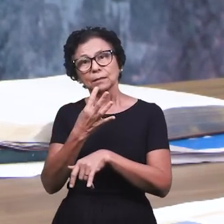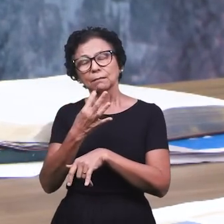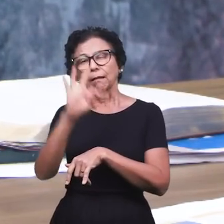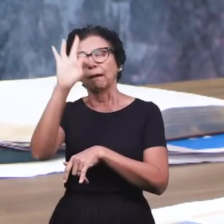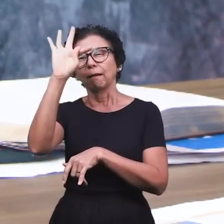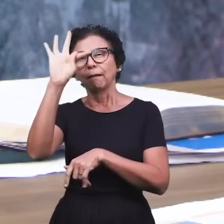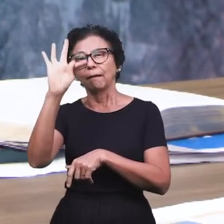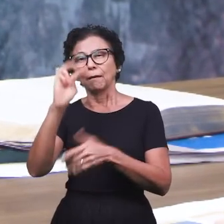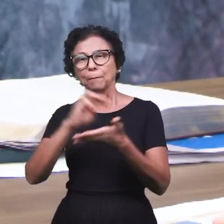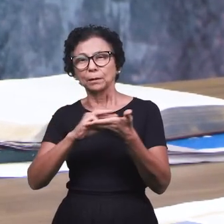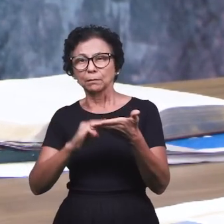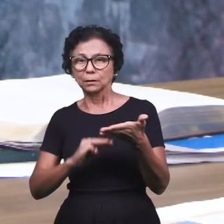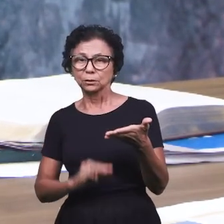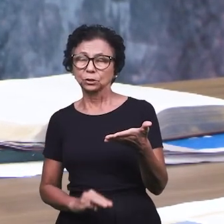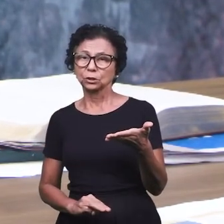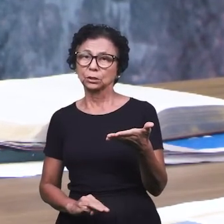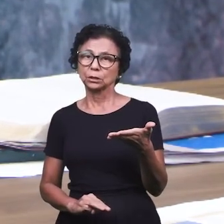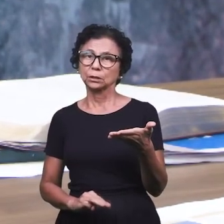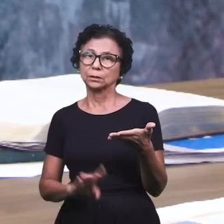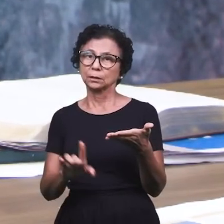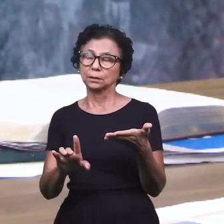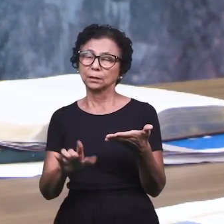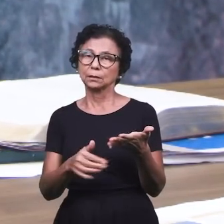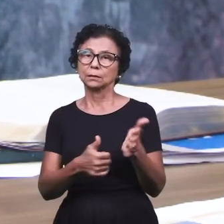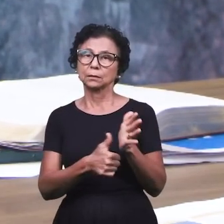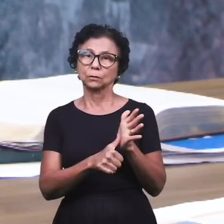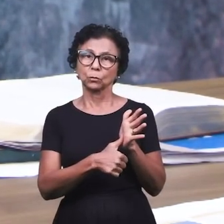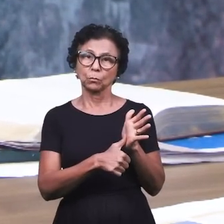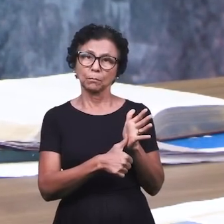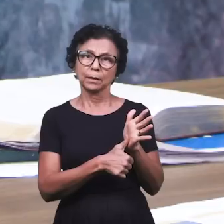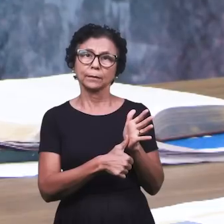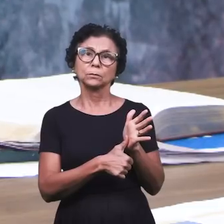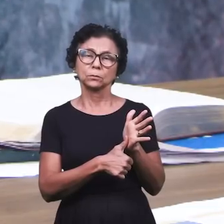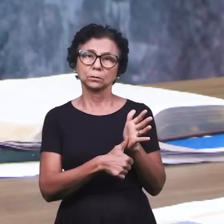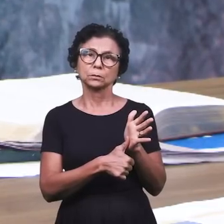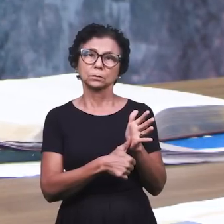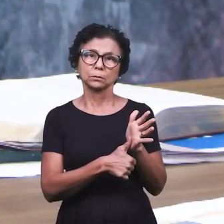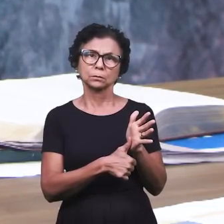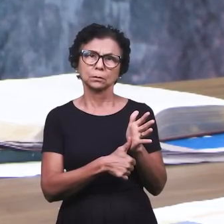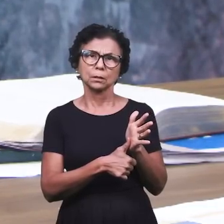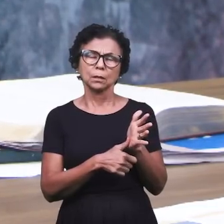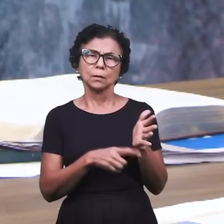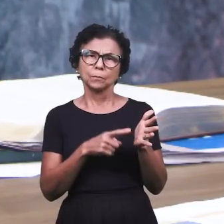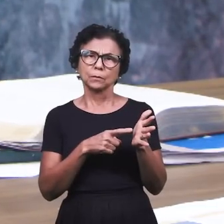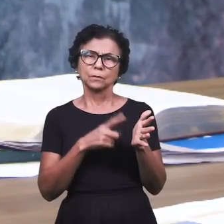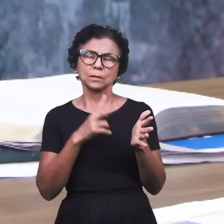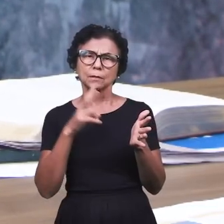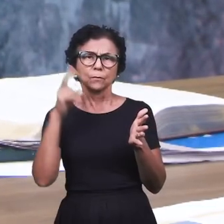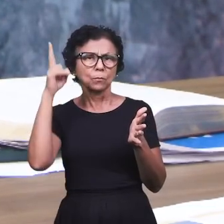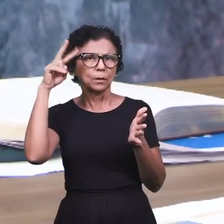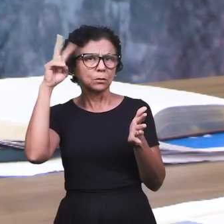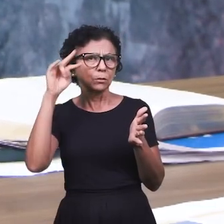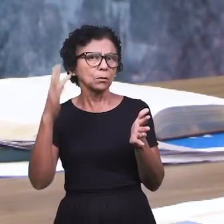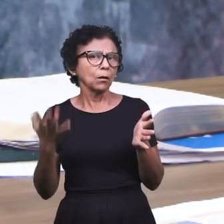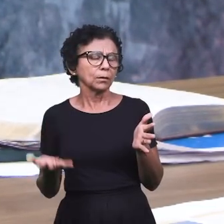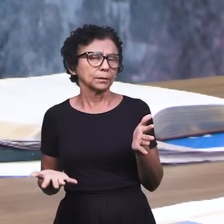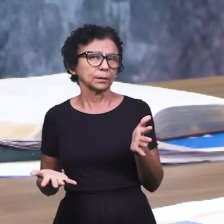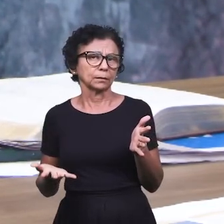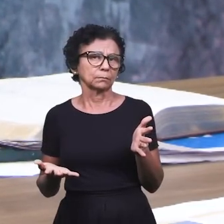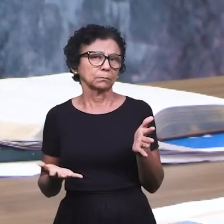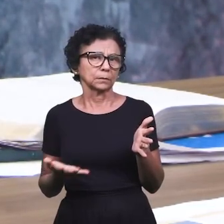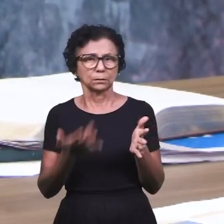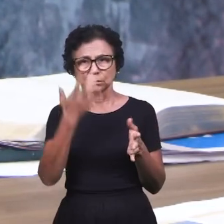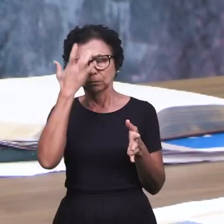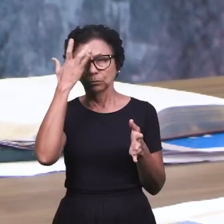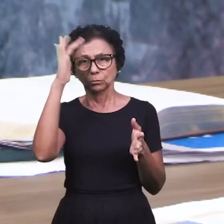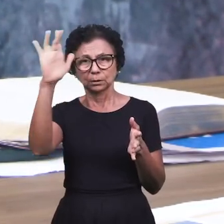aferição de dados, você tem que ter fontes documentais. Embora a história oral seja admitida, nós não sabemos exatamente, né,